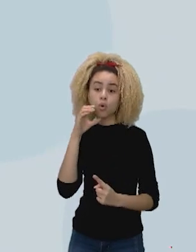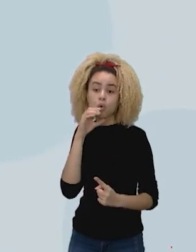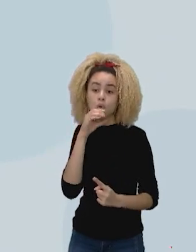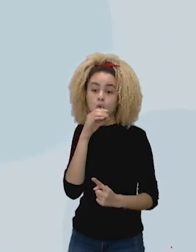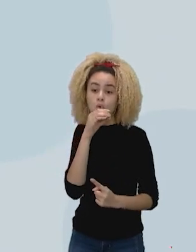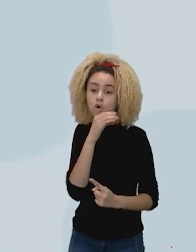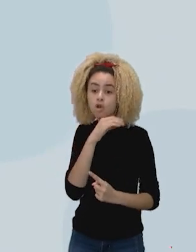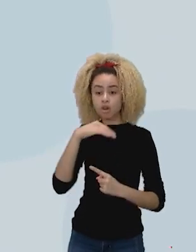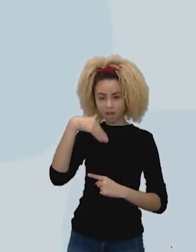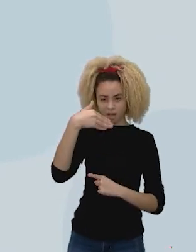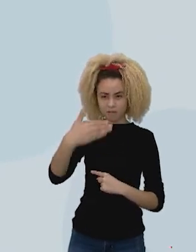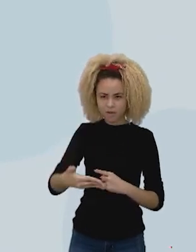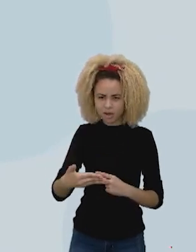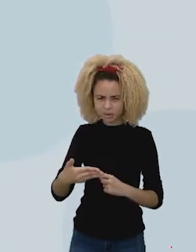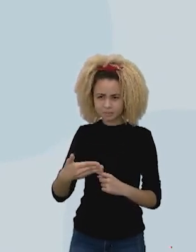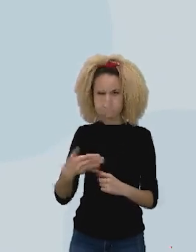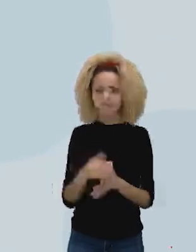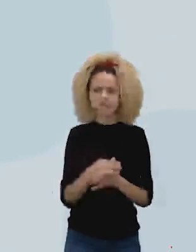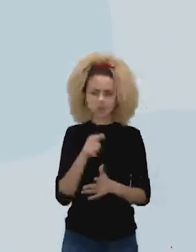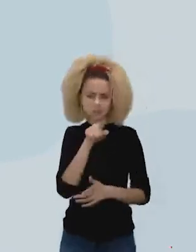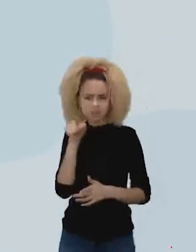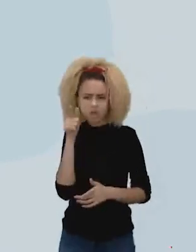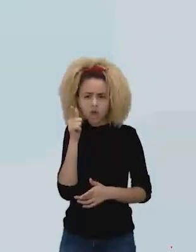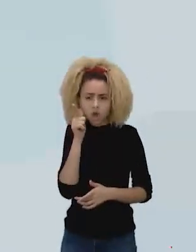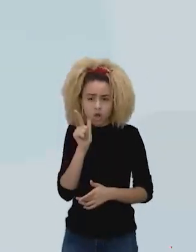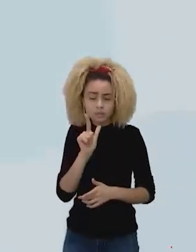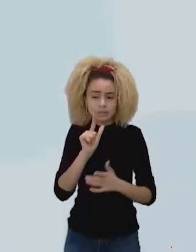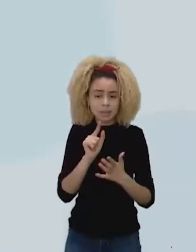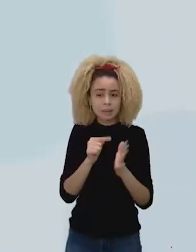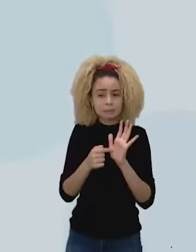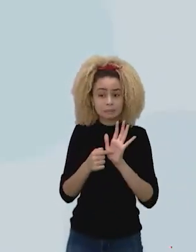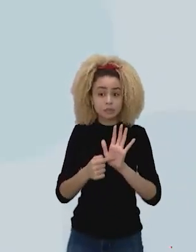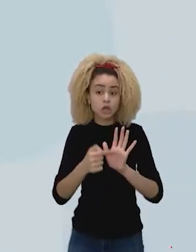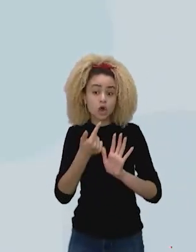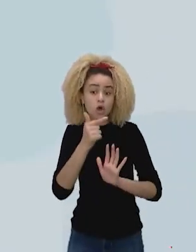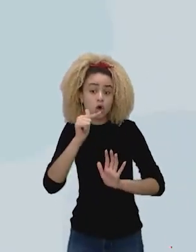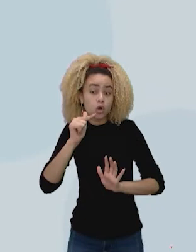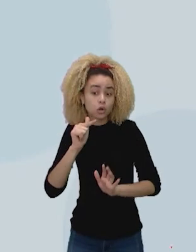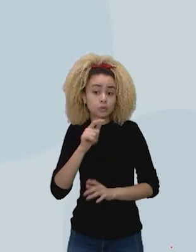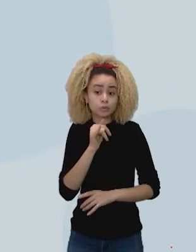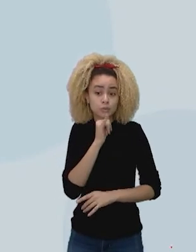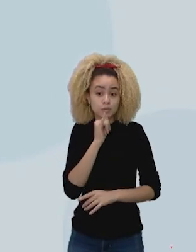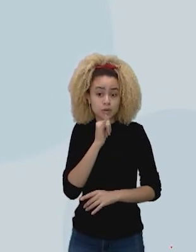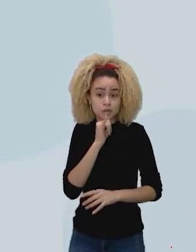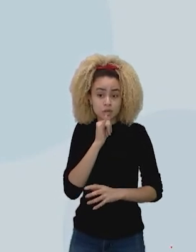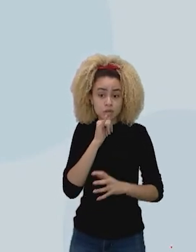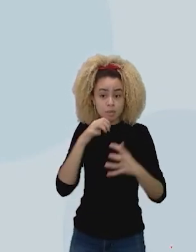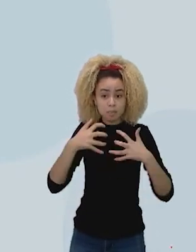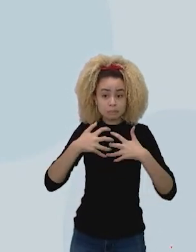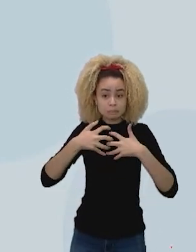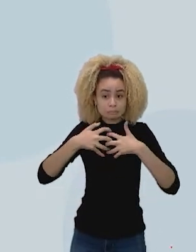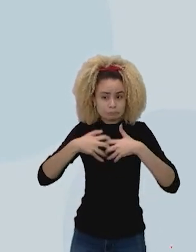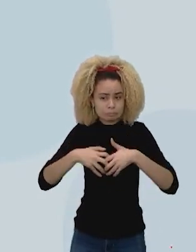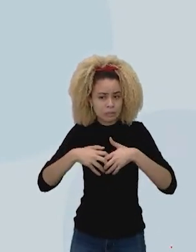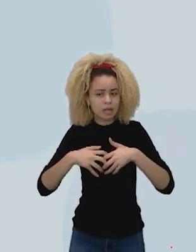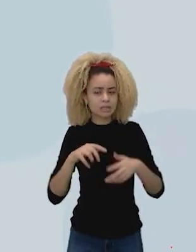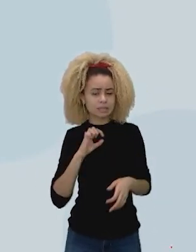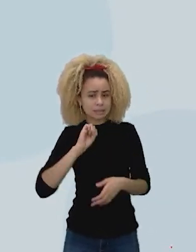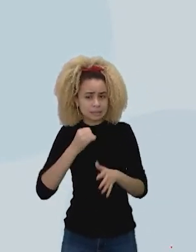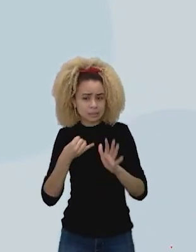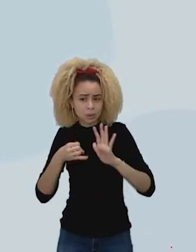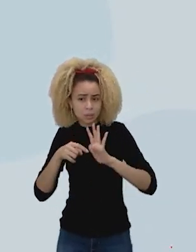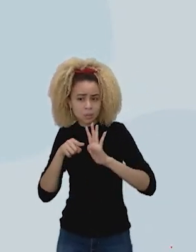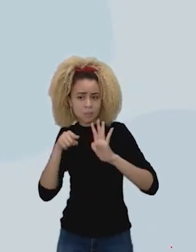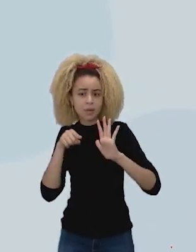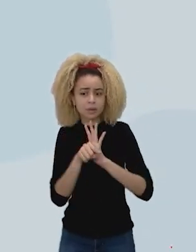fora. Você consegue me dar outro exemplo de máquina frigorífica aí se eu perguntar para você? Se